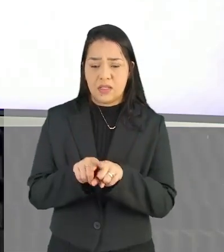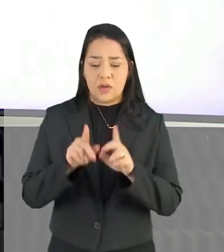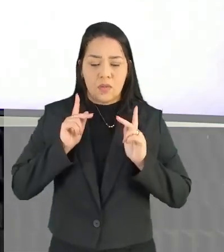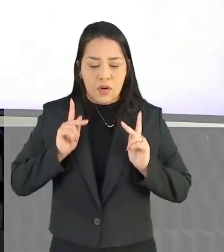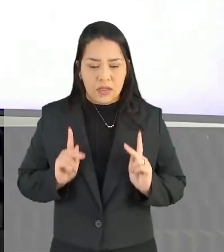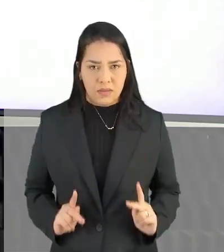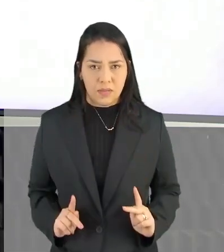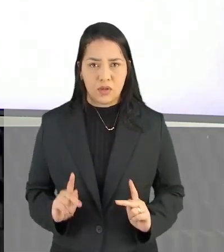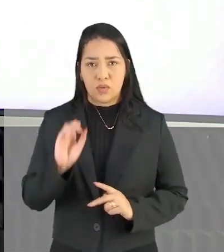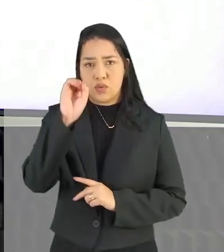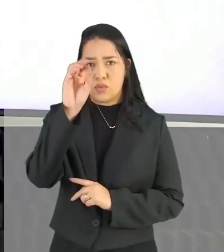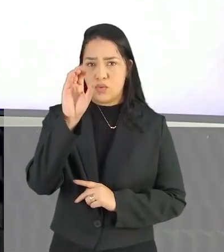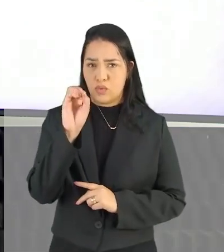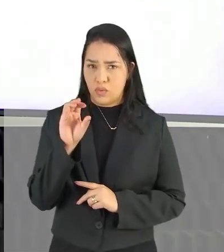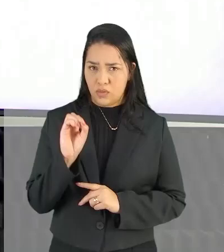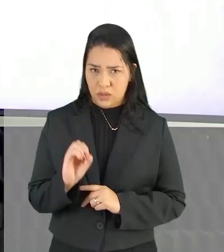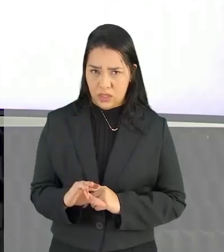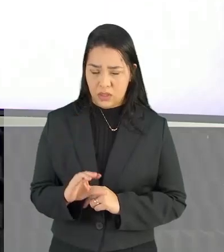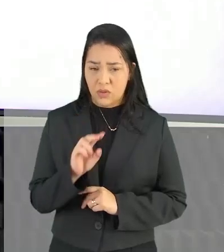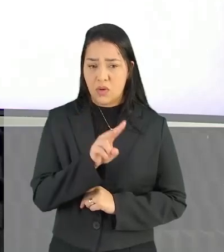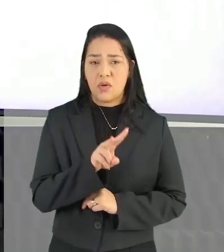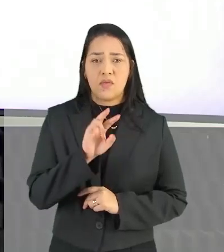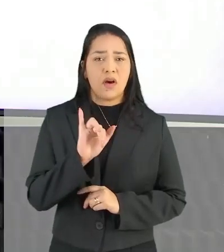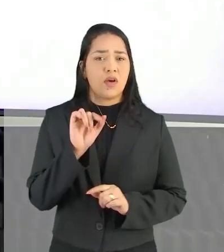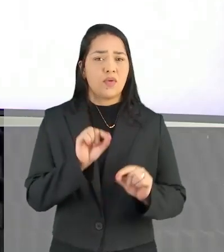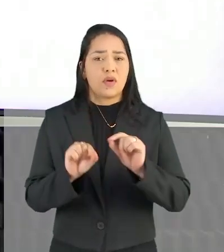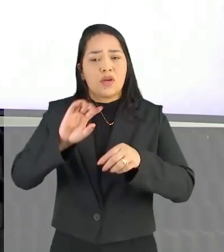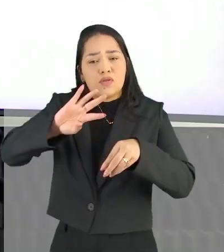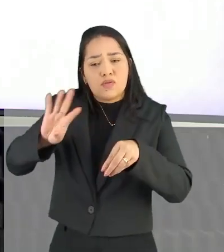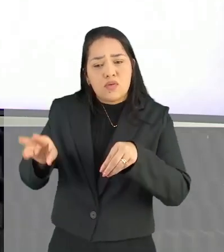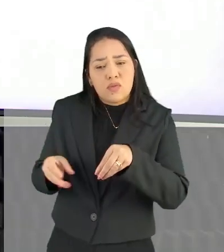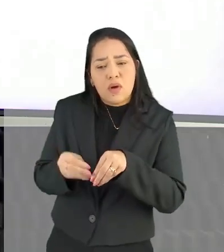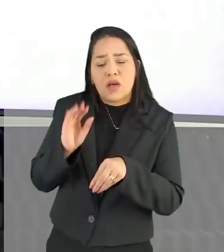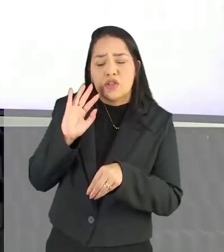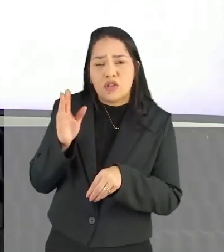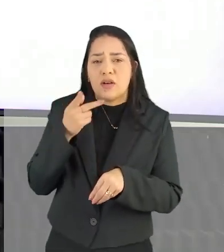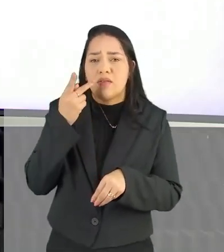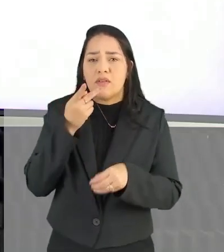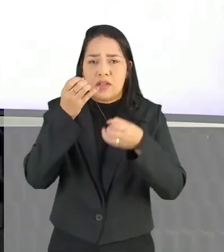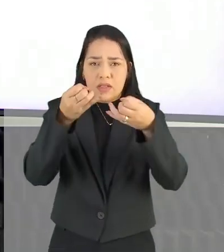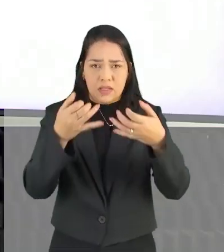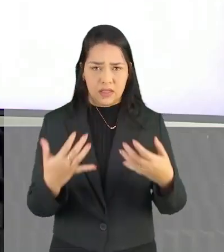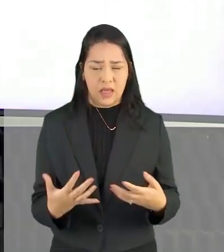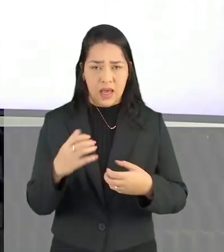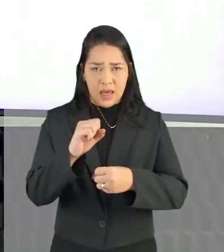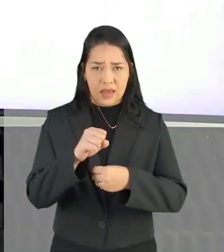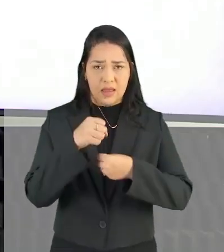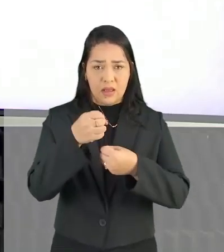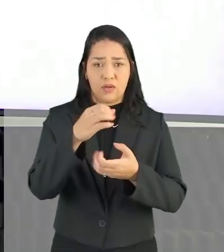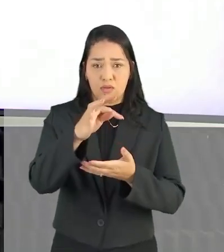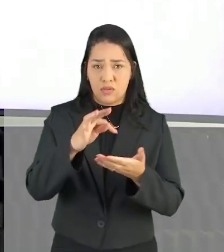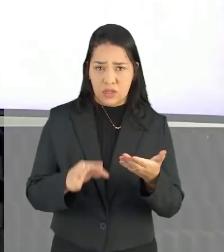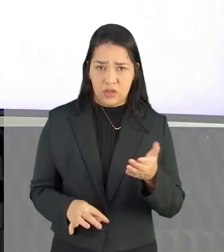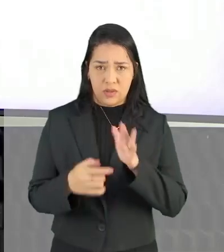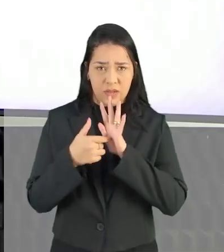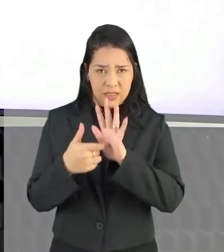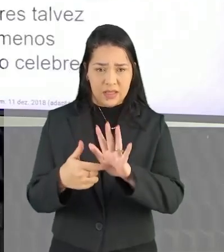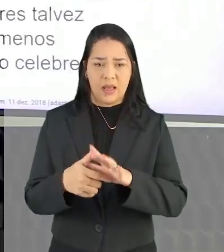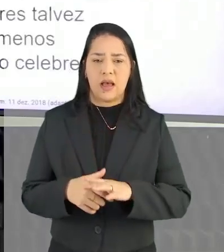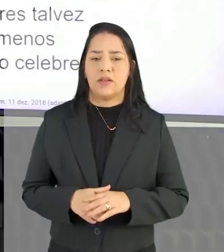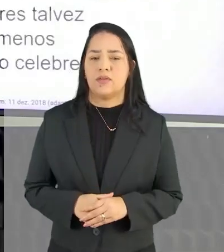no trânsito, vai somar para aquilo que o autor vem discorrendo e vai defender no texto